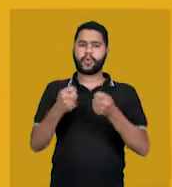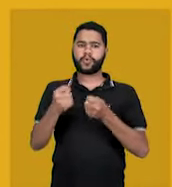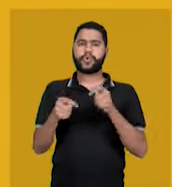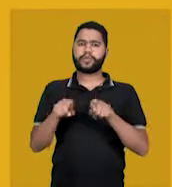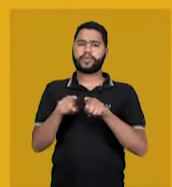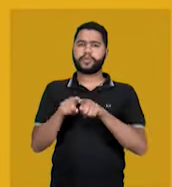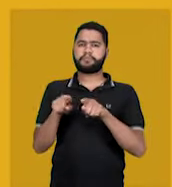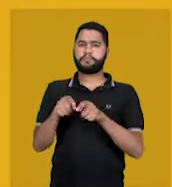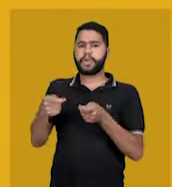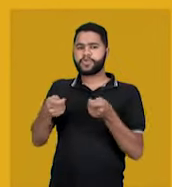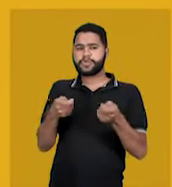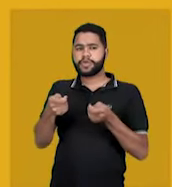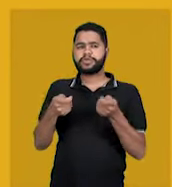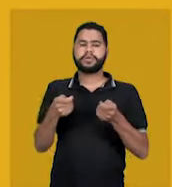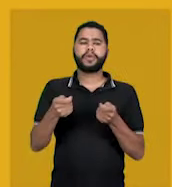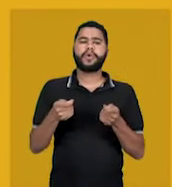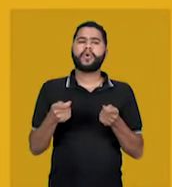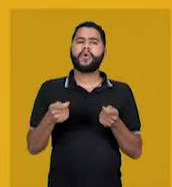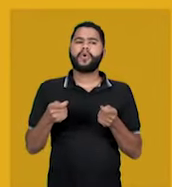seja,